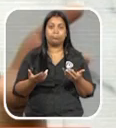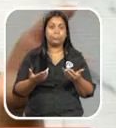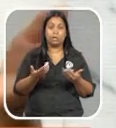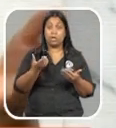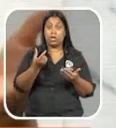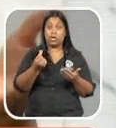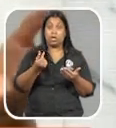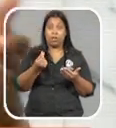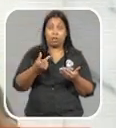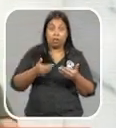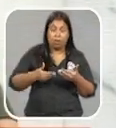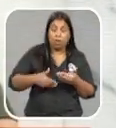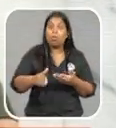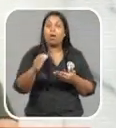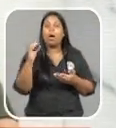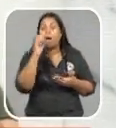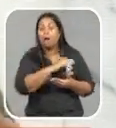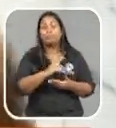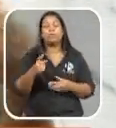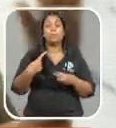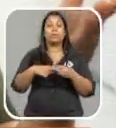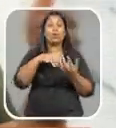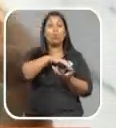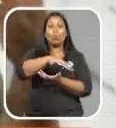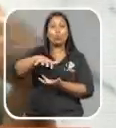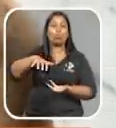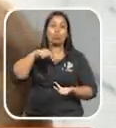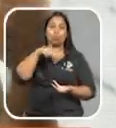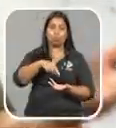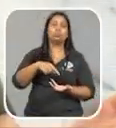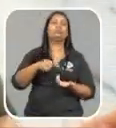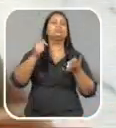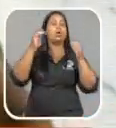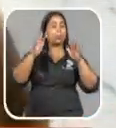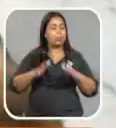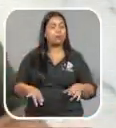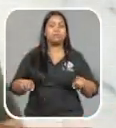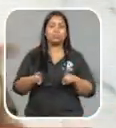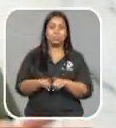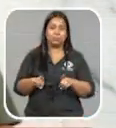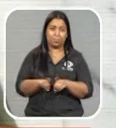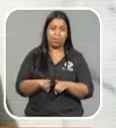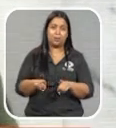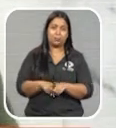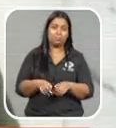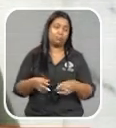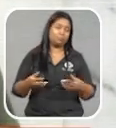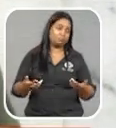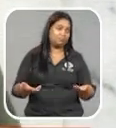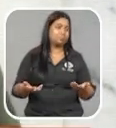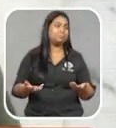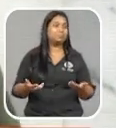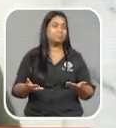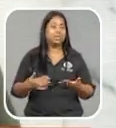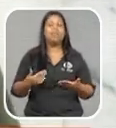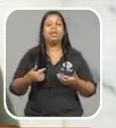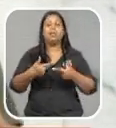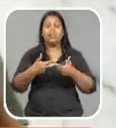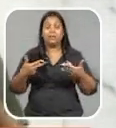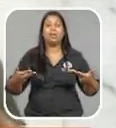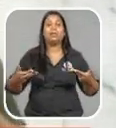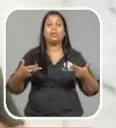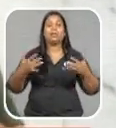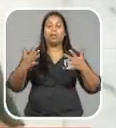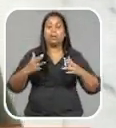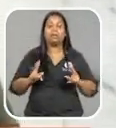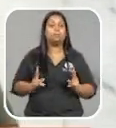numa crise econômica também. O capitalismo, né, ele produz crises constantes e permanentes.